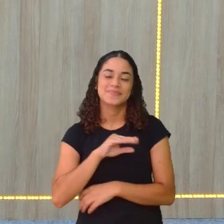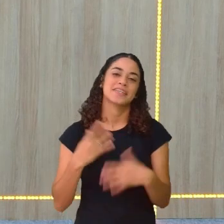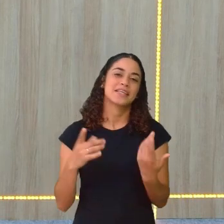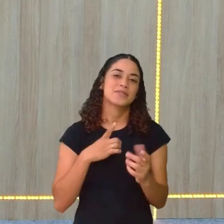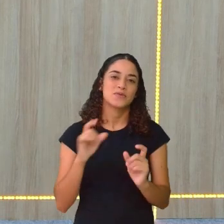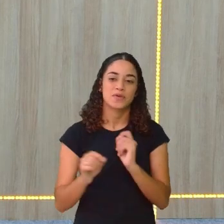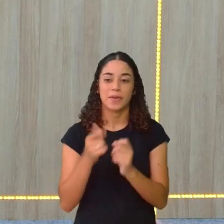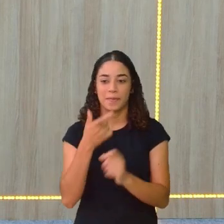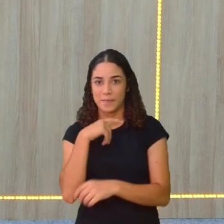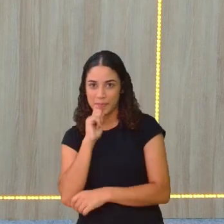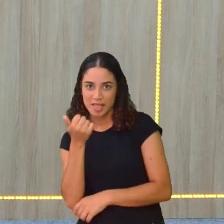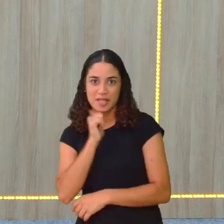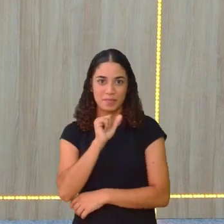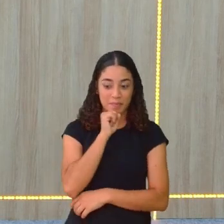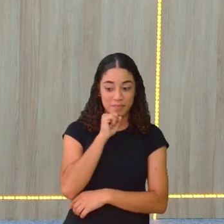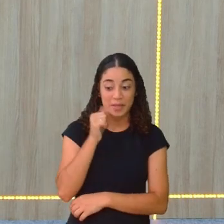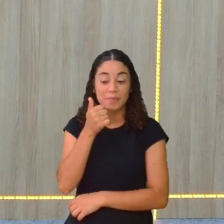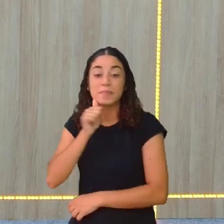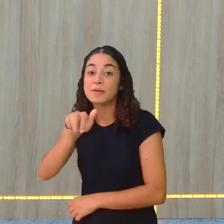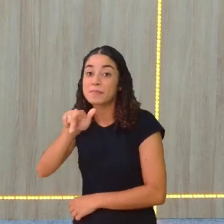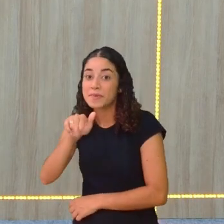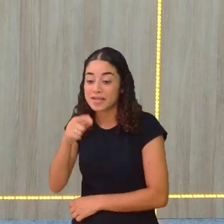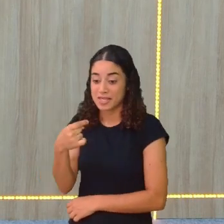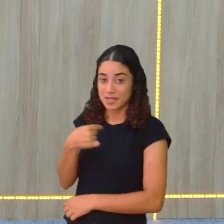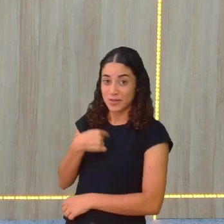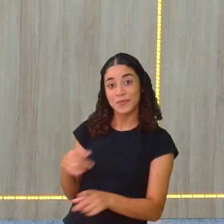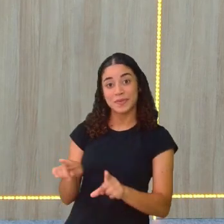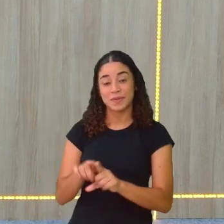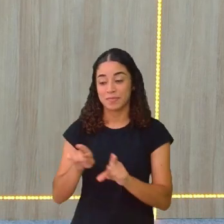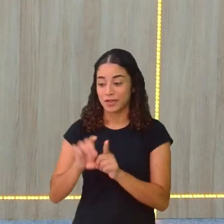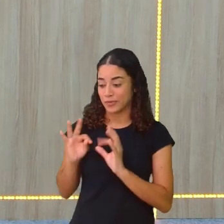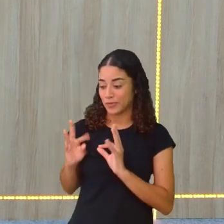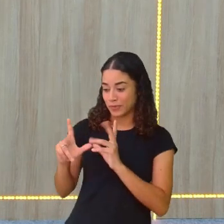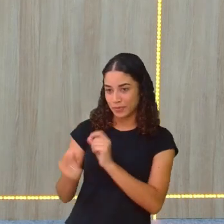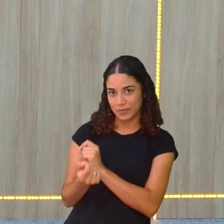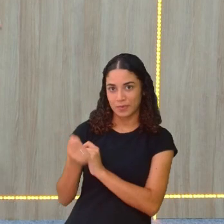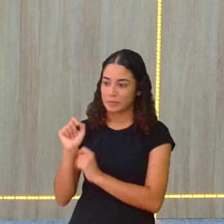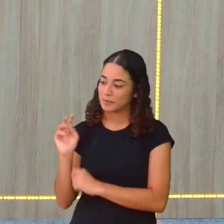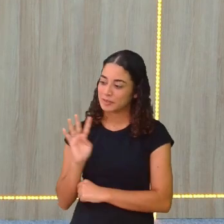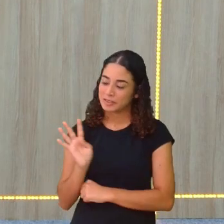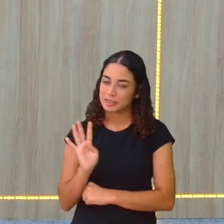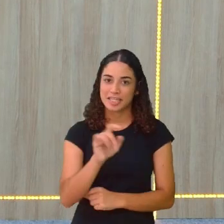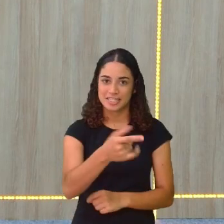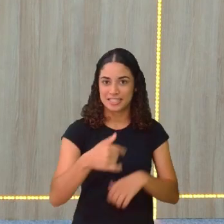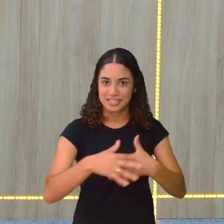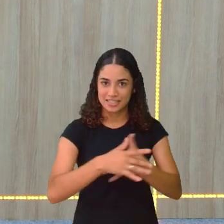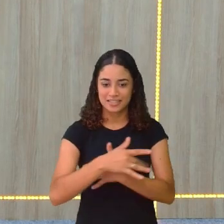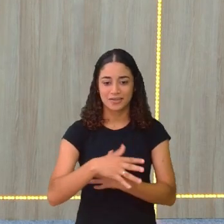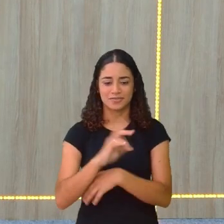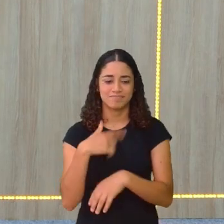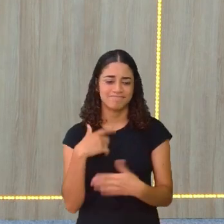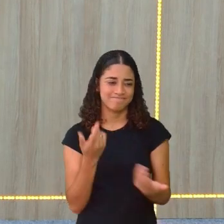ele, minha mãe, minha irmã e eu, e a gente ia para a cidade. Aí passava ali amanhã